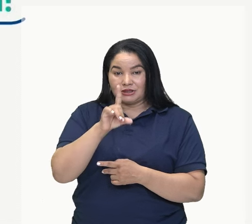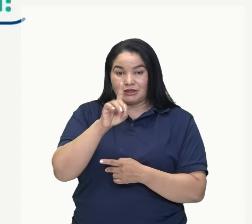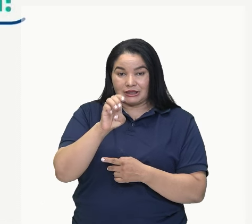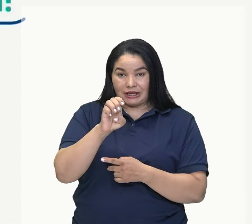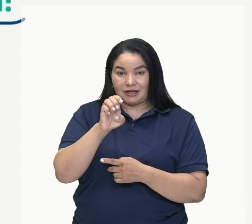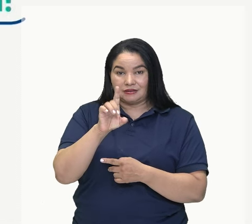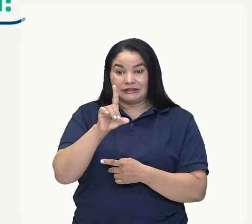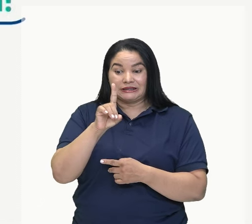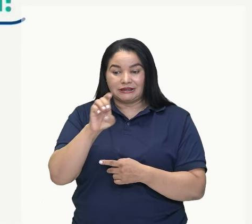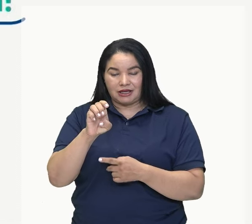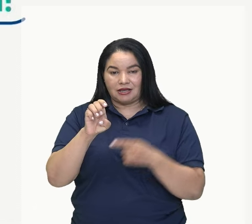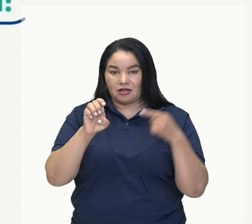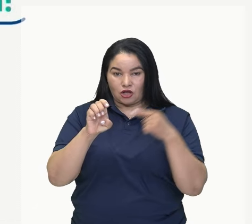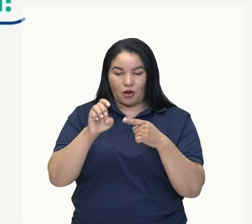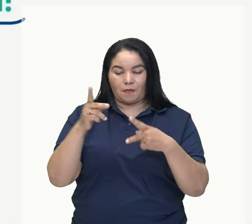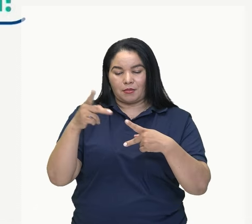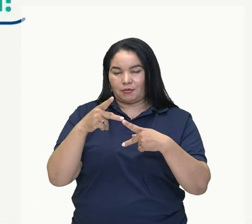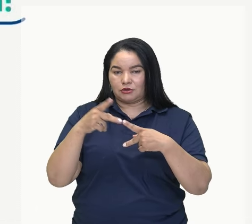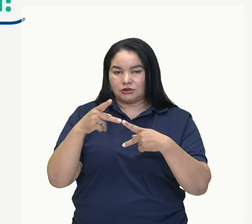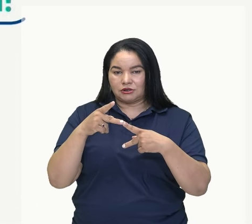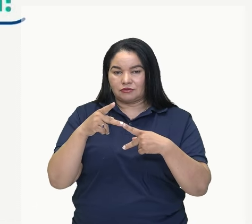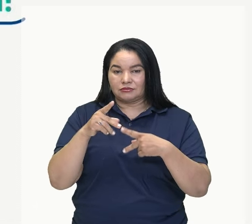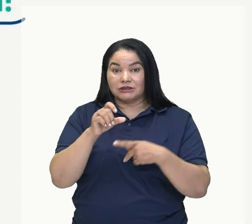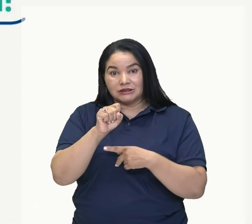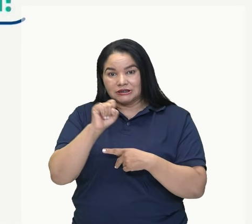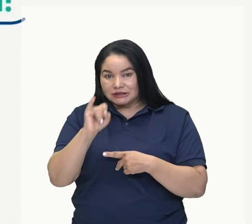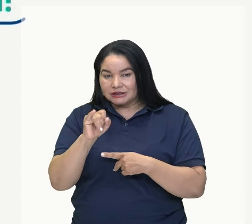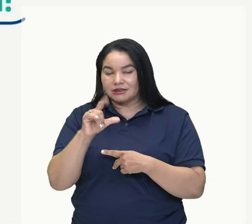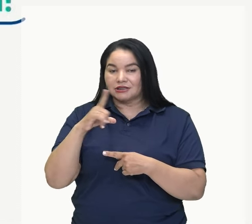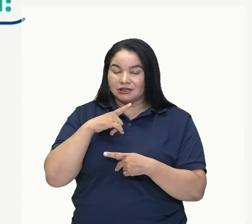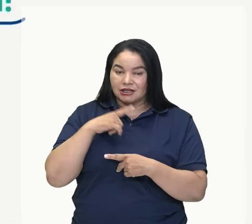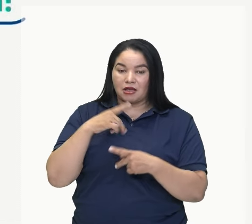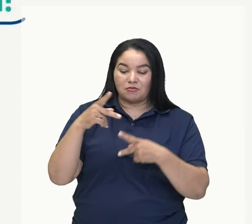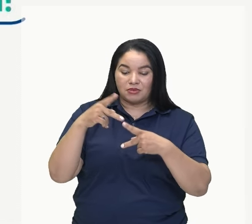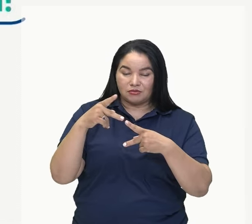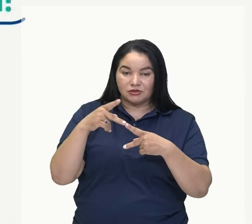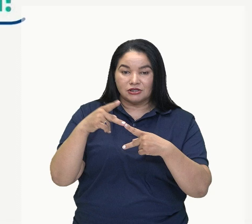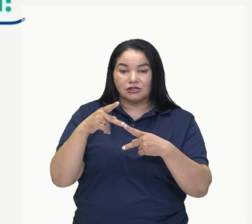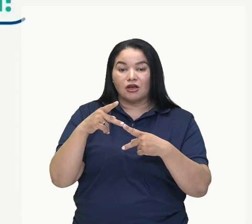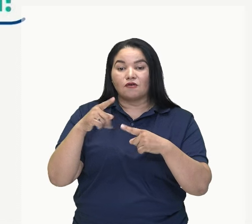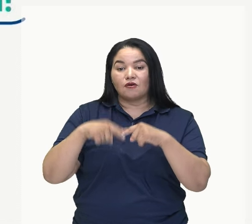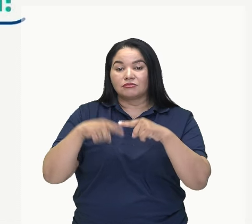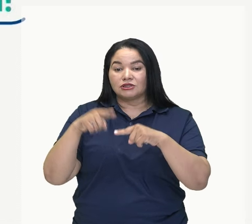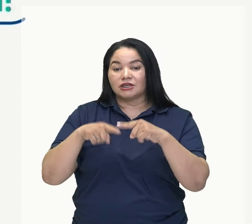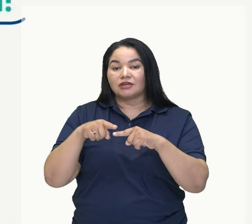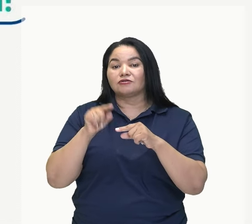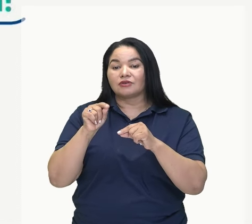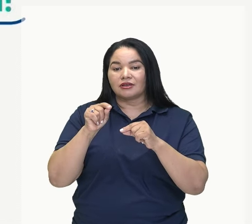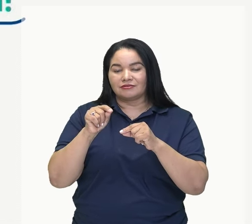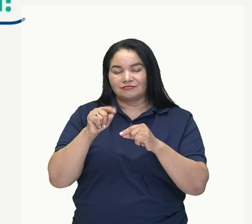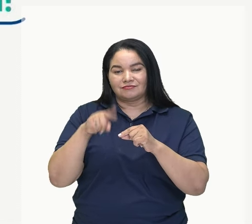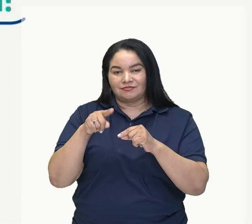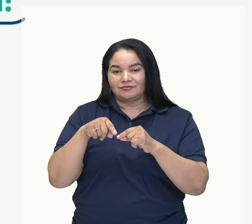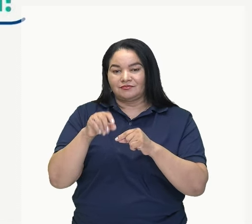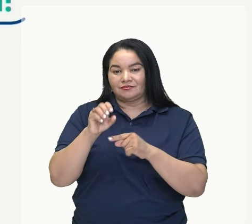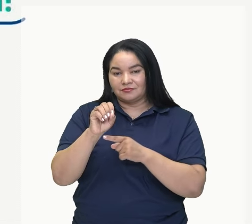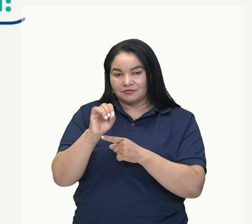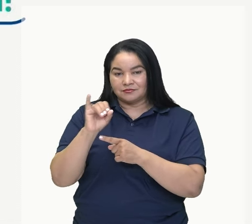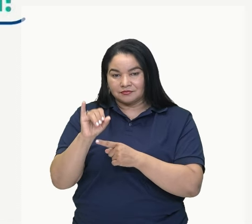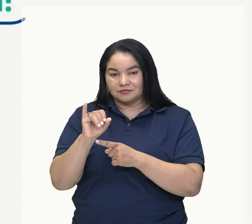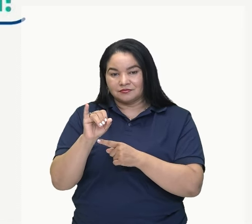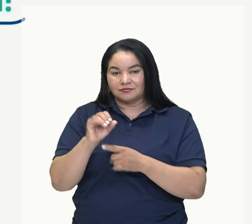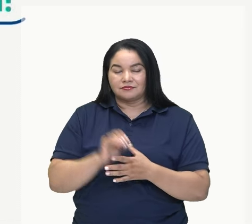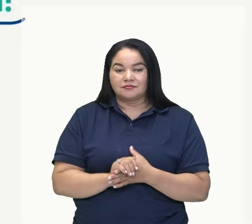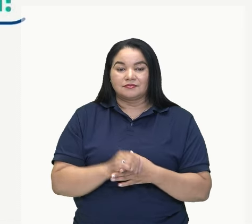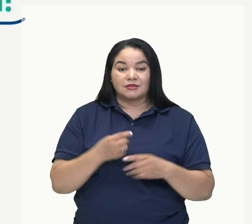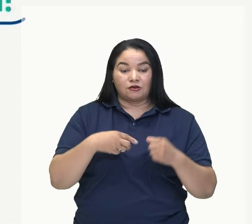música coreana. Então, se tem preposição, o objeto é objeto indireto e o verbo é